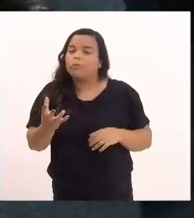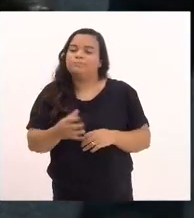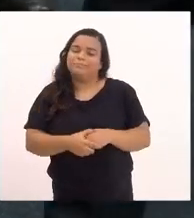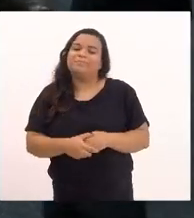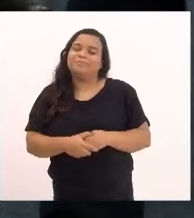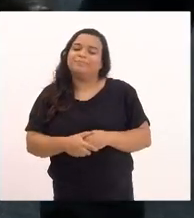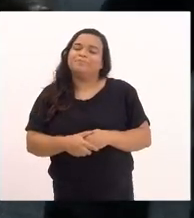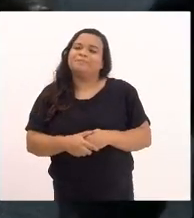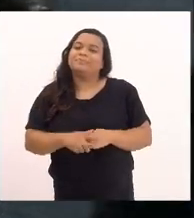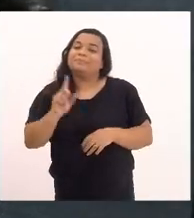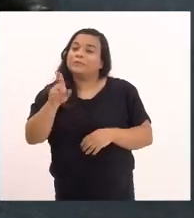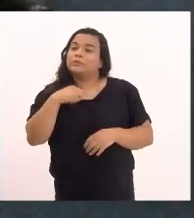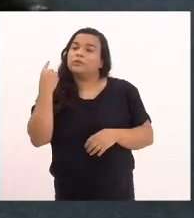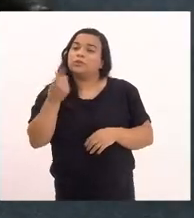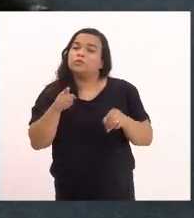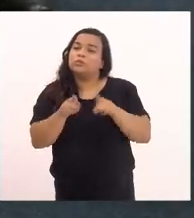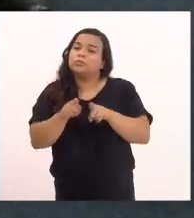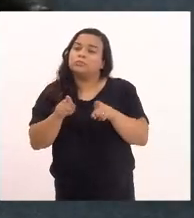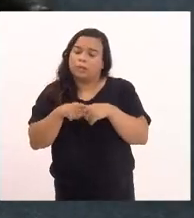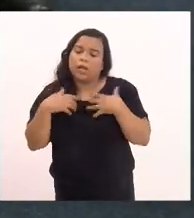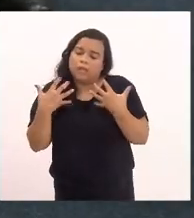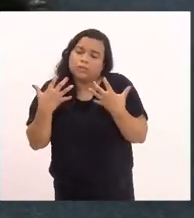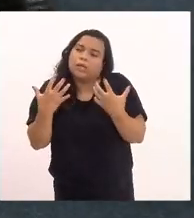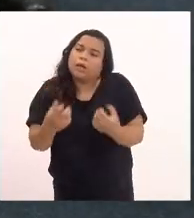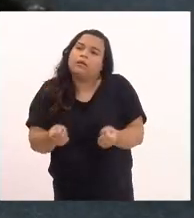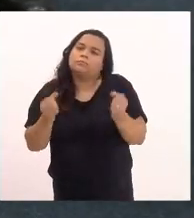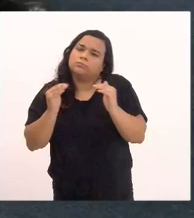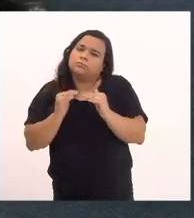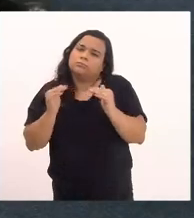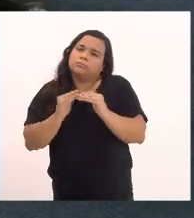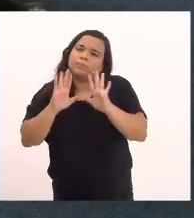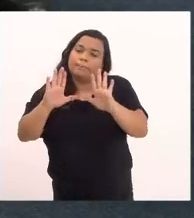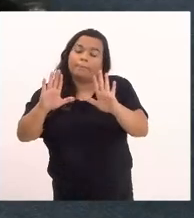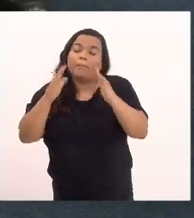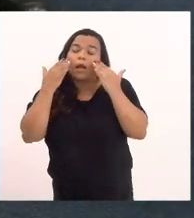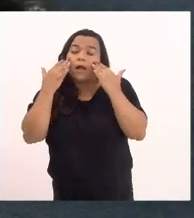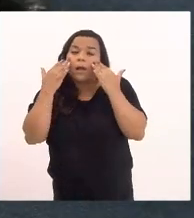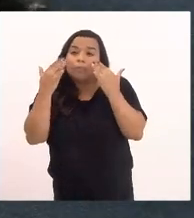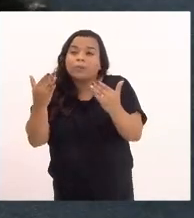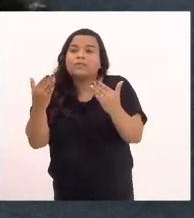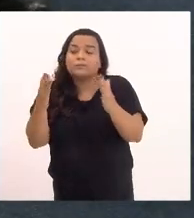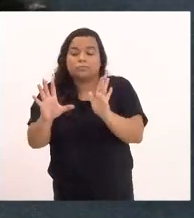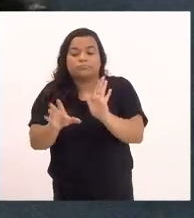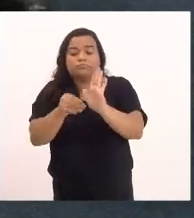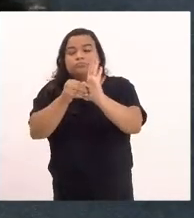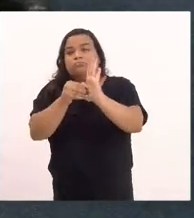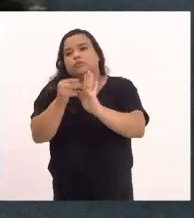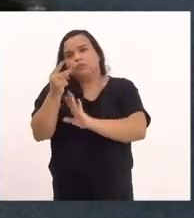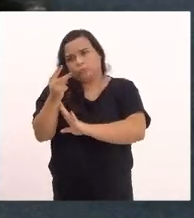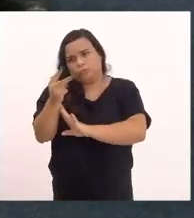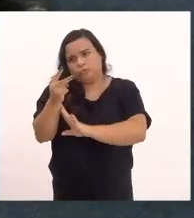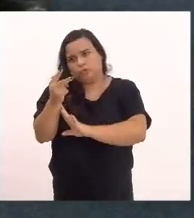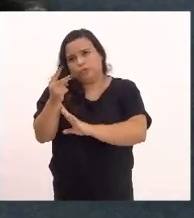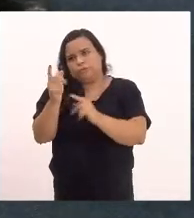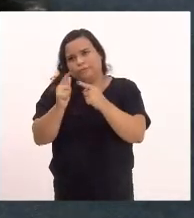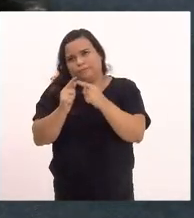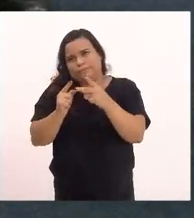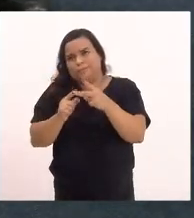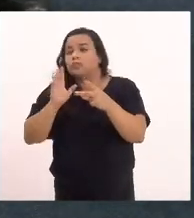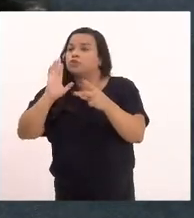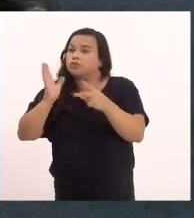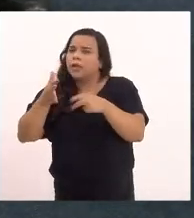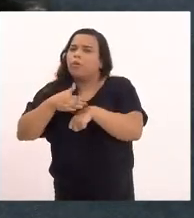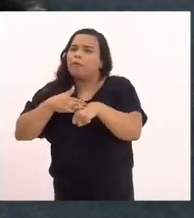Nós somos totalmente favorável apresentando duas emendas, presidente. Duas emendas que eu até já conversei